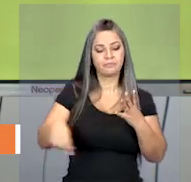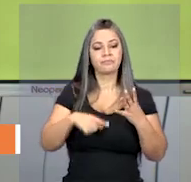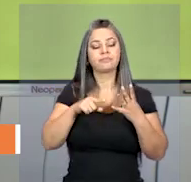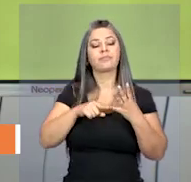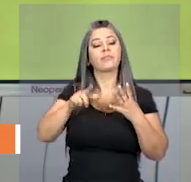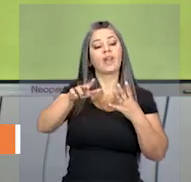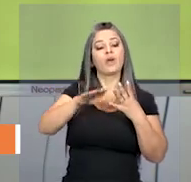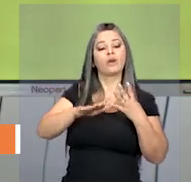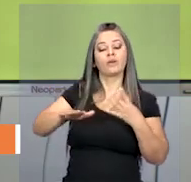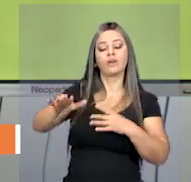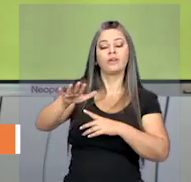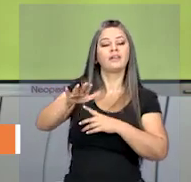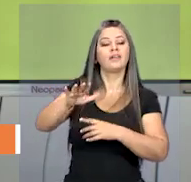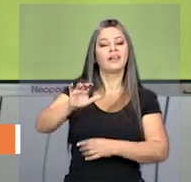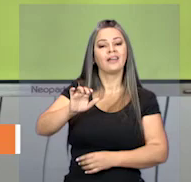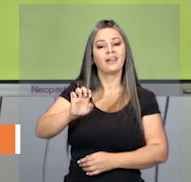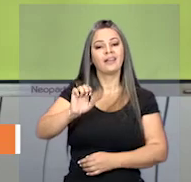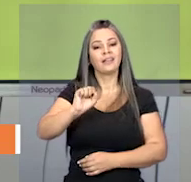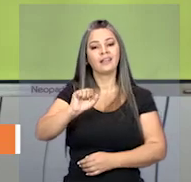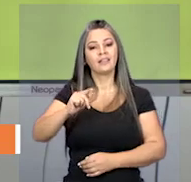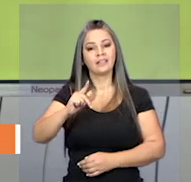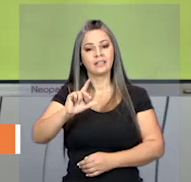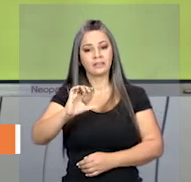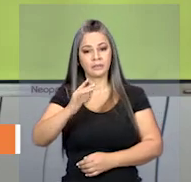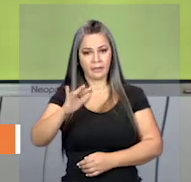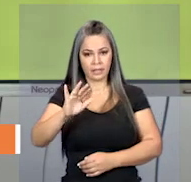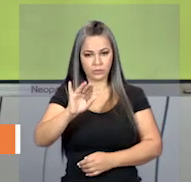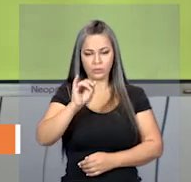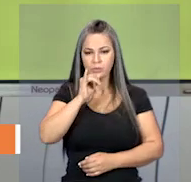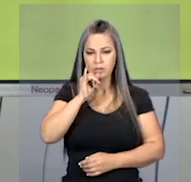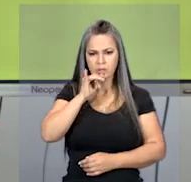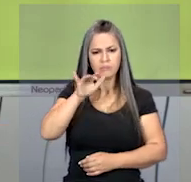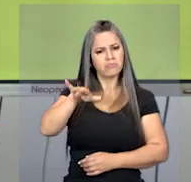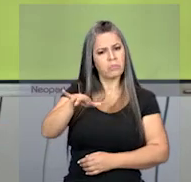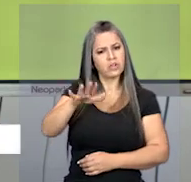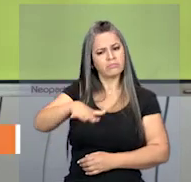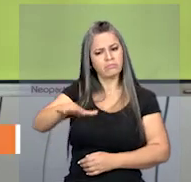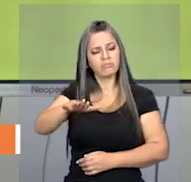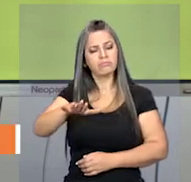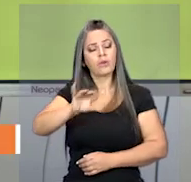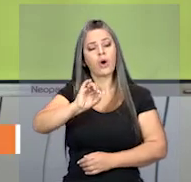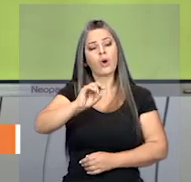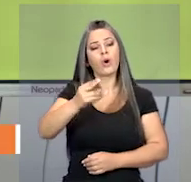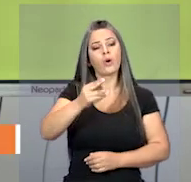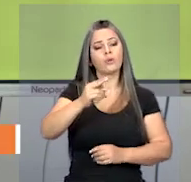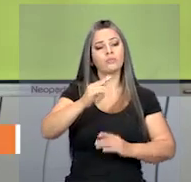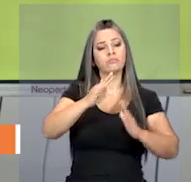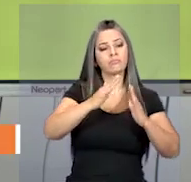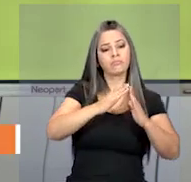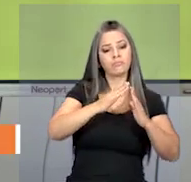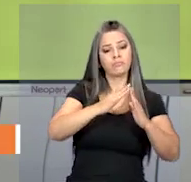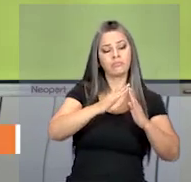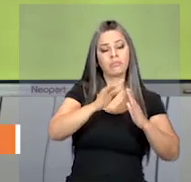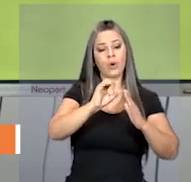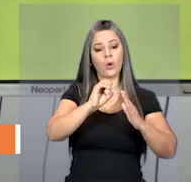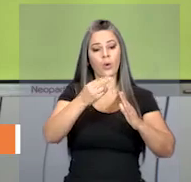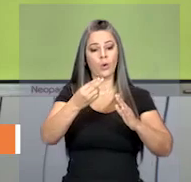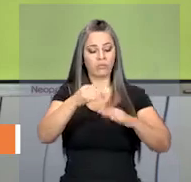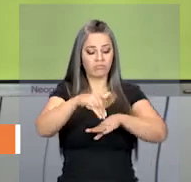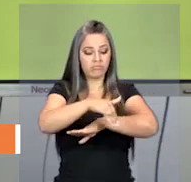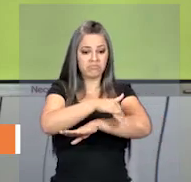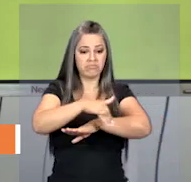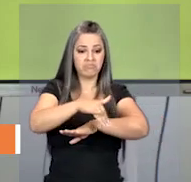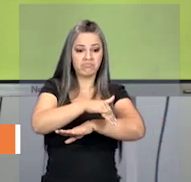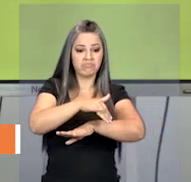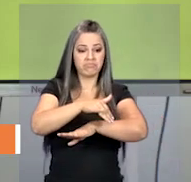é onde acontece a história. Pode ser num bairro, pode ser na rua, numa casa, no shopping, pode ser no campo ou